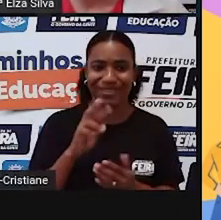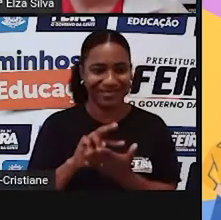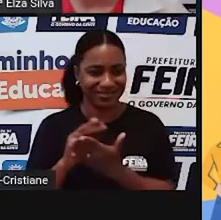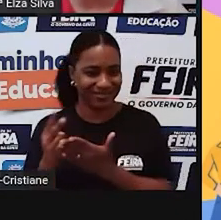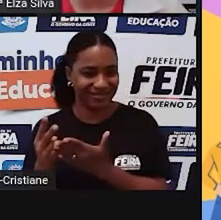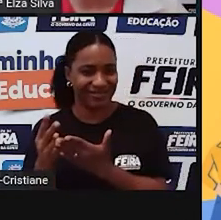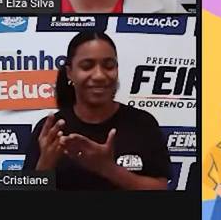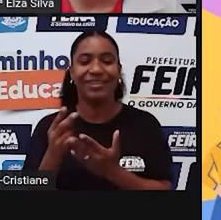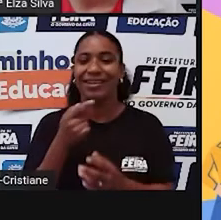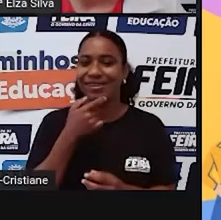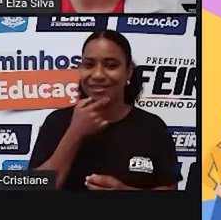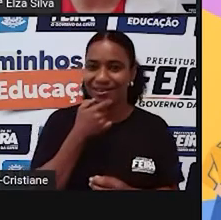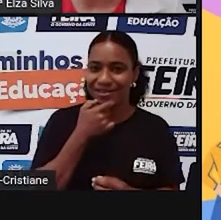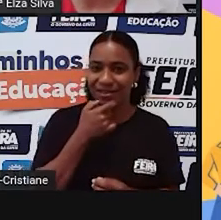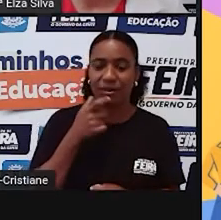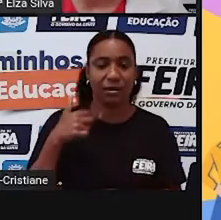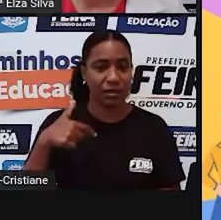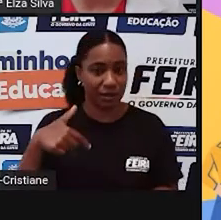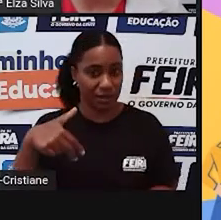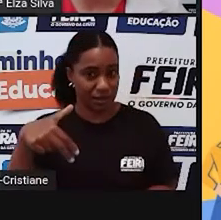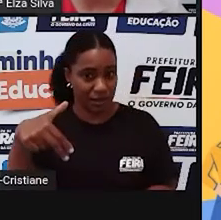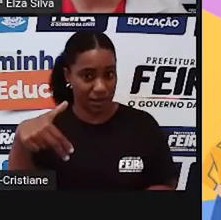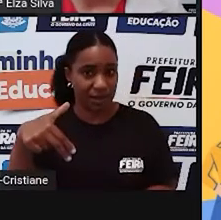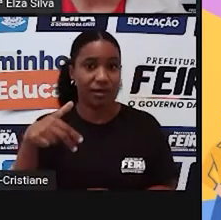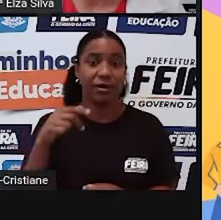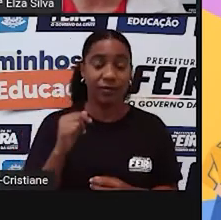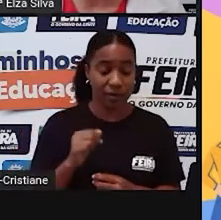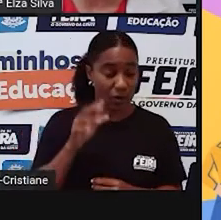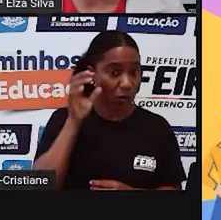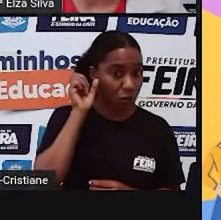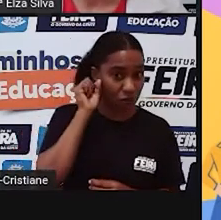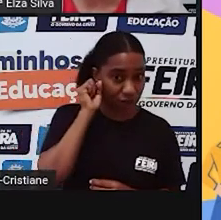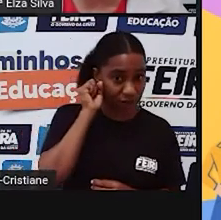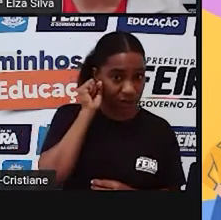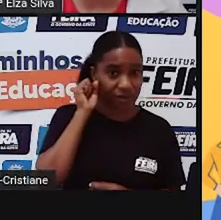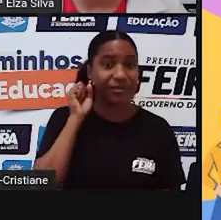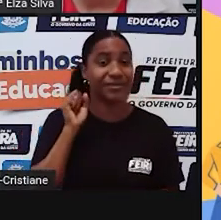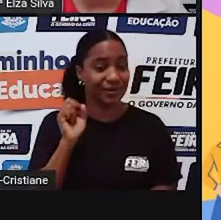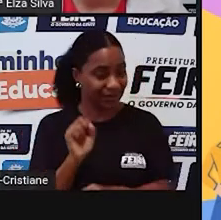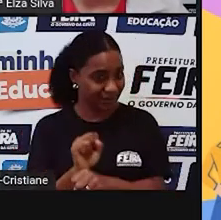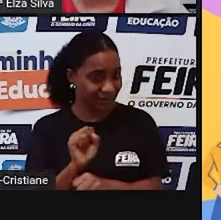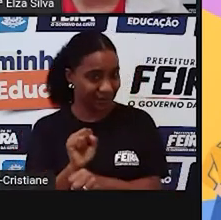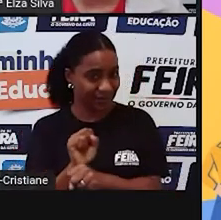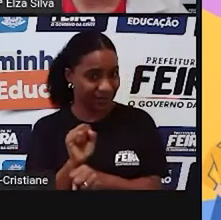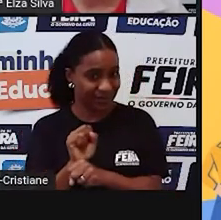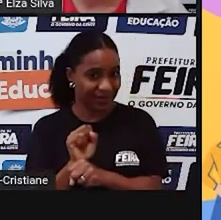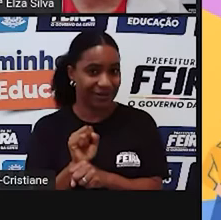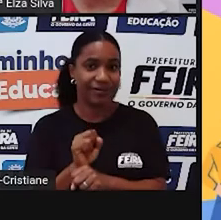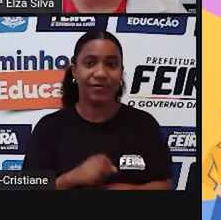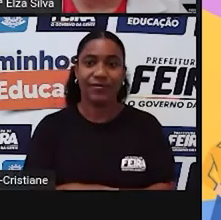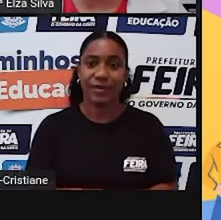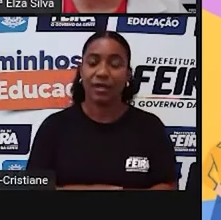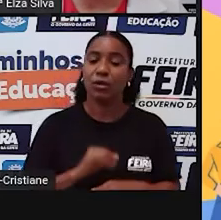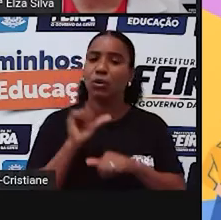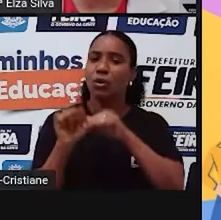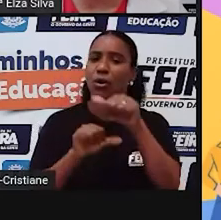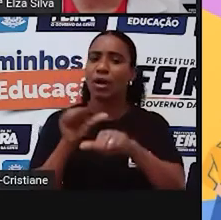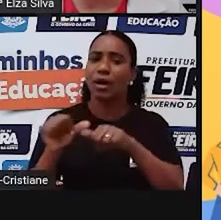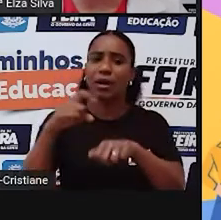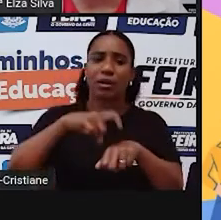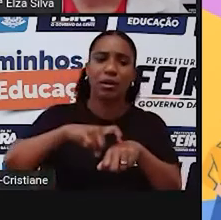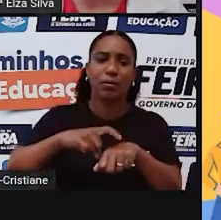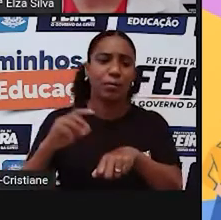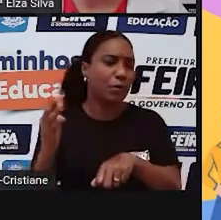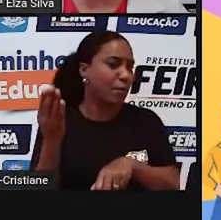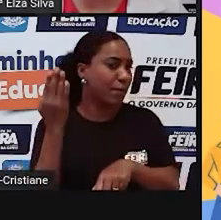andar, walk, ouvir, listen, esperar, wait. Então, para formar o passado, nós fizemos o